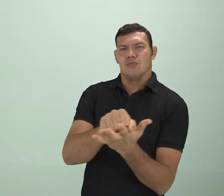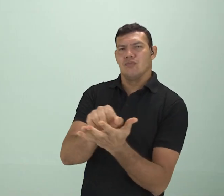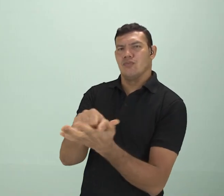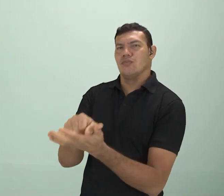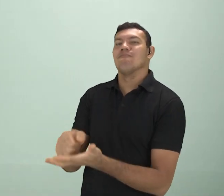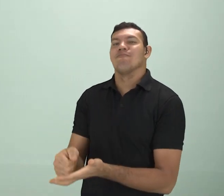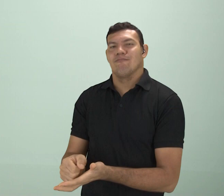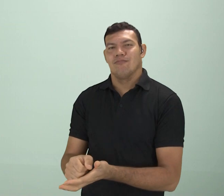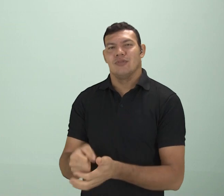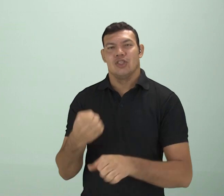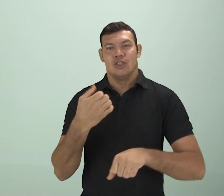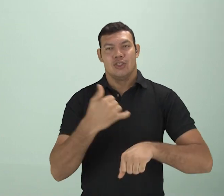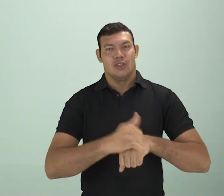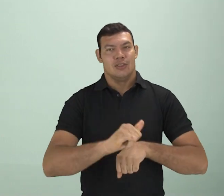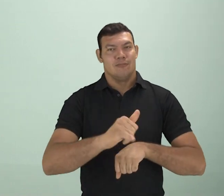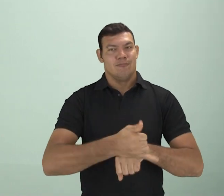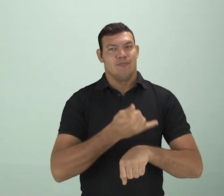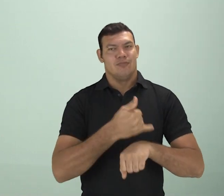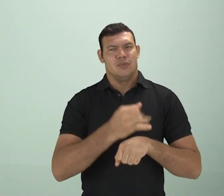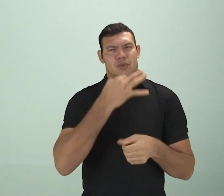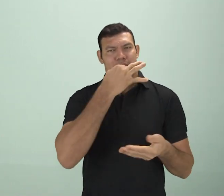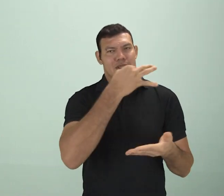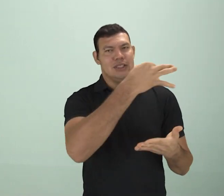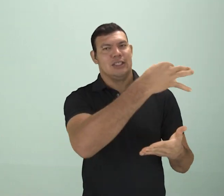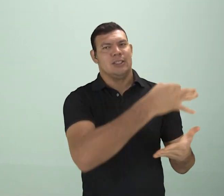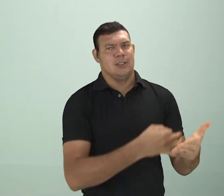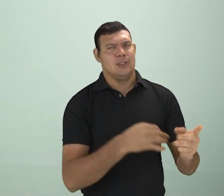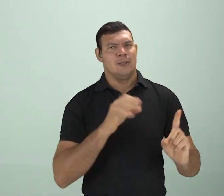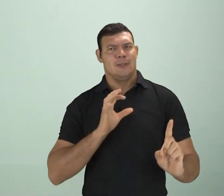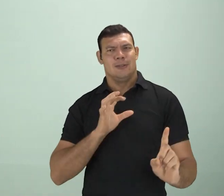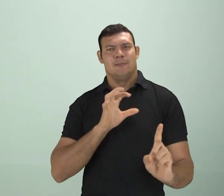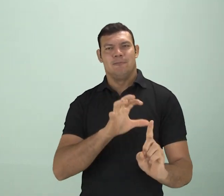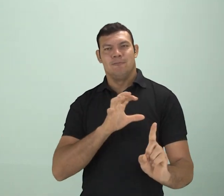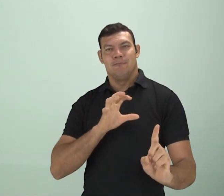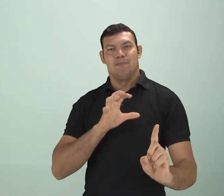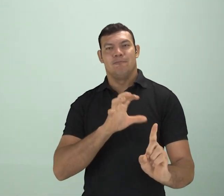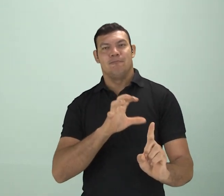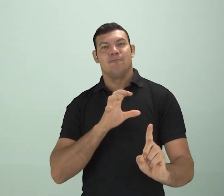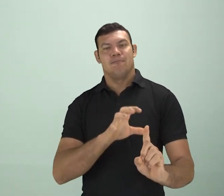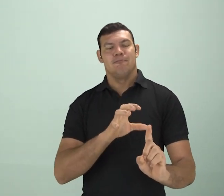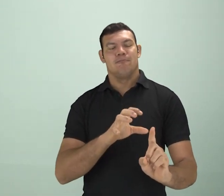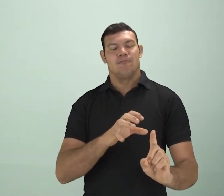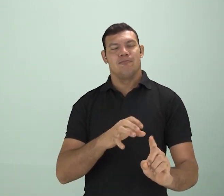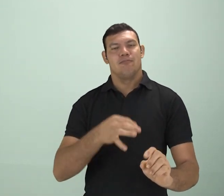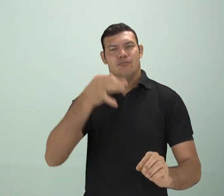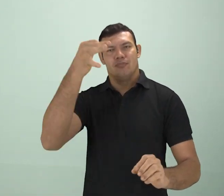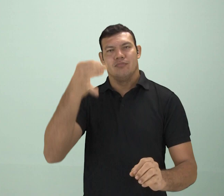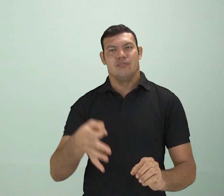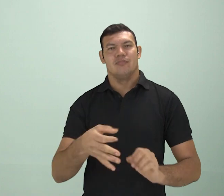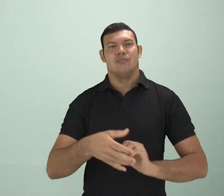a sua estratégia argumentativa para convencer o outro acerca do seu ponto de vista.